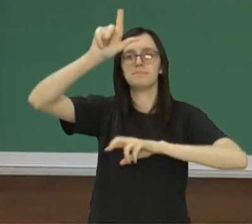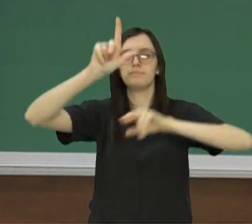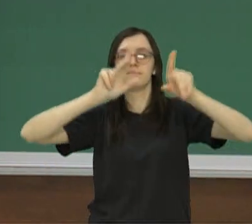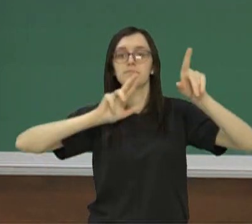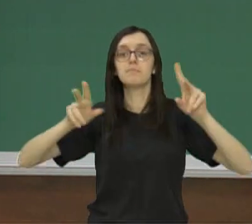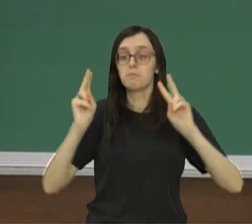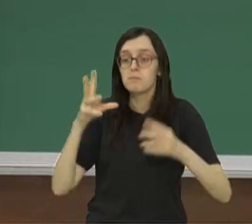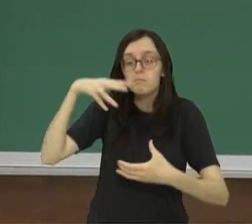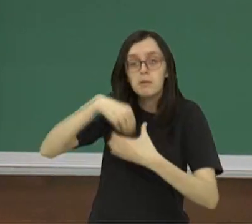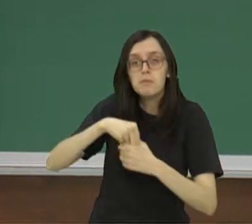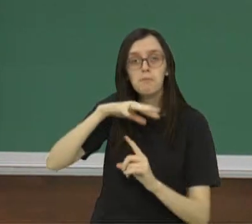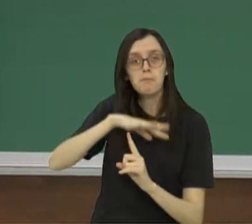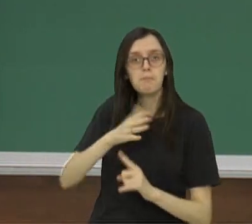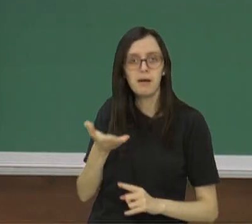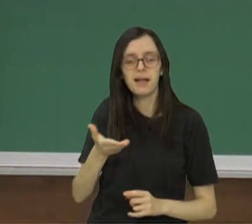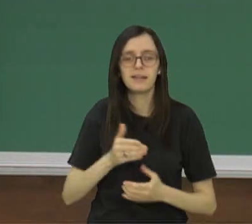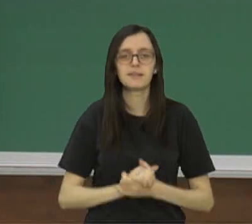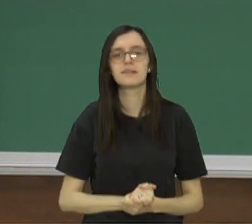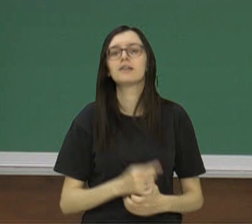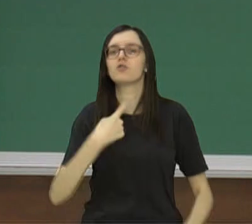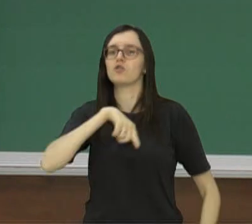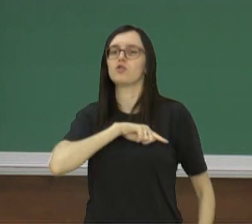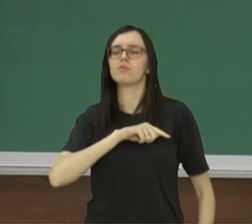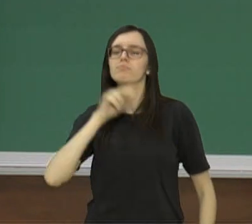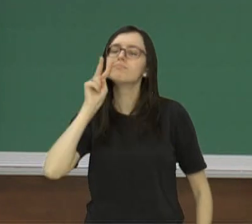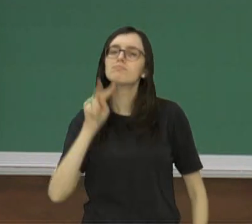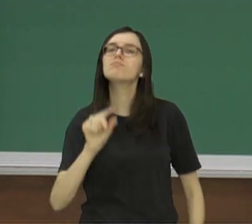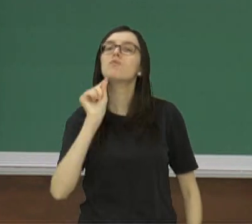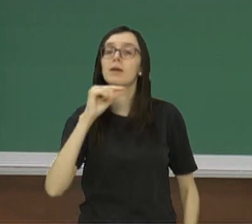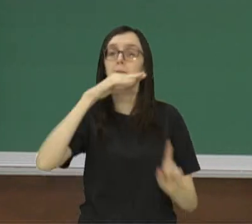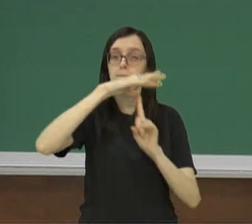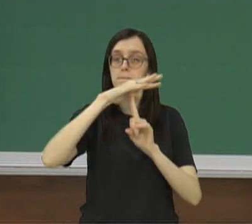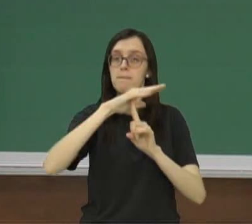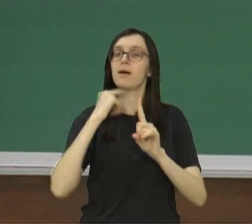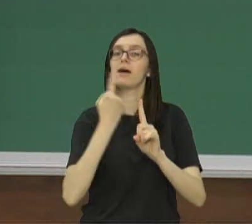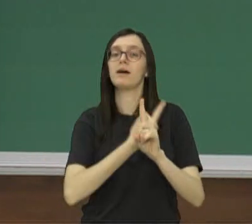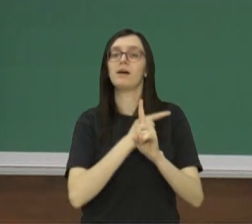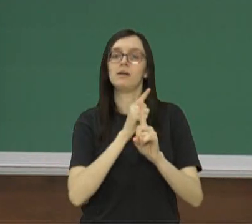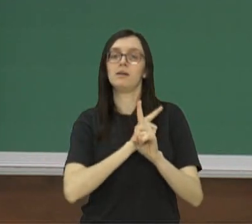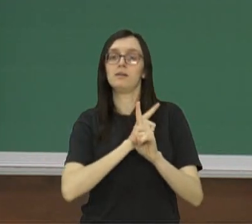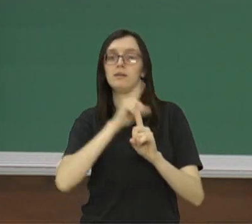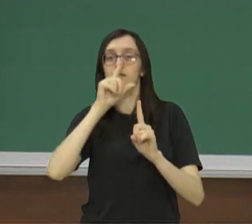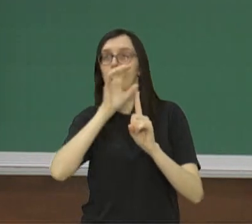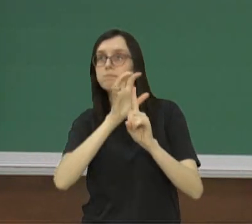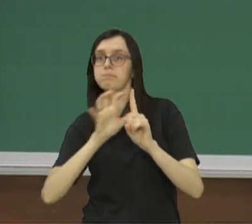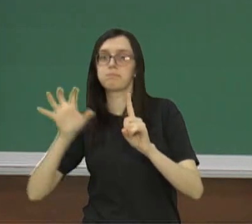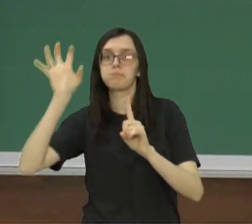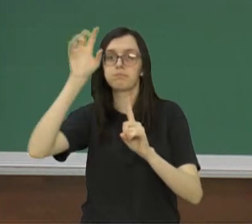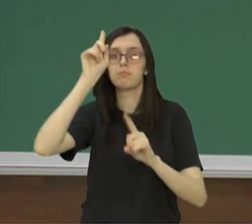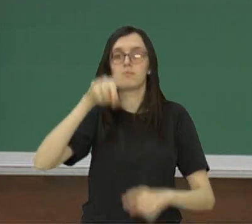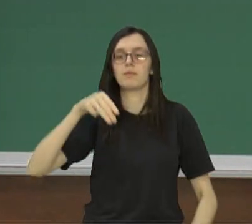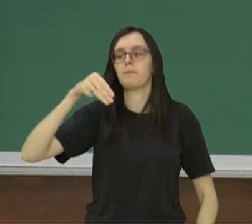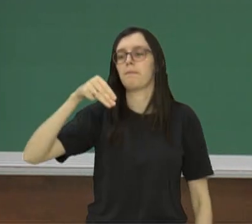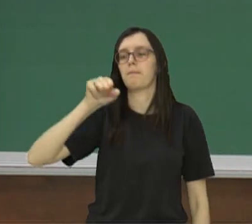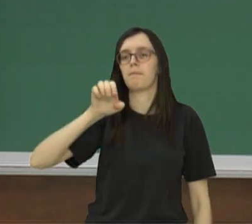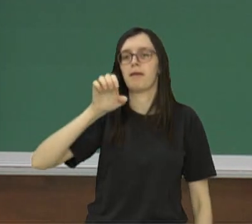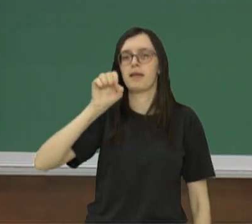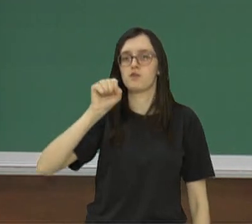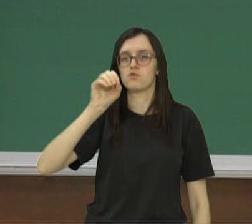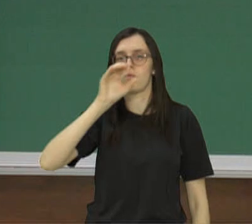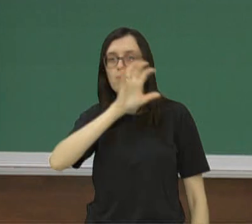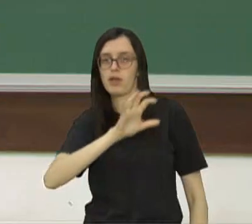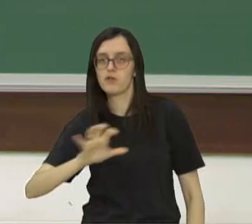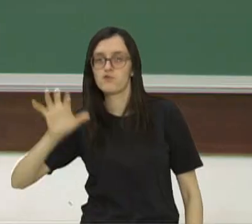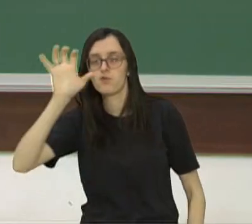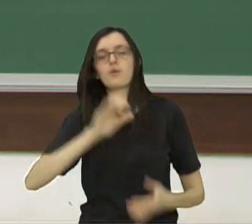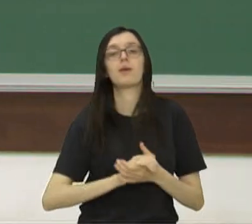dentro do território, né? Então, nós vimos que no Paraná nós temos a regionalização com mesorregiões, nós vimos